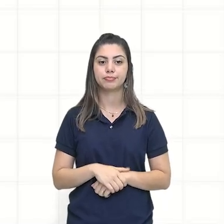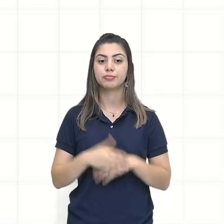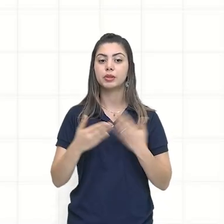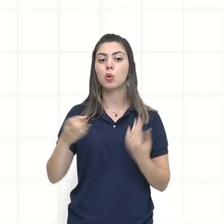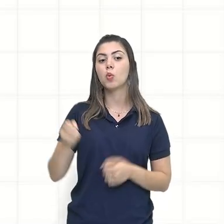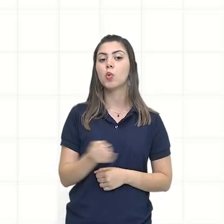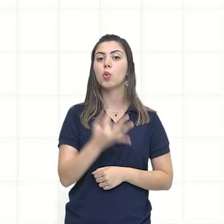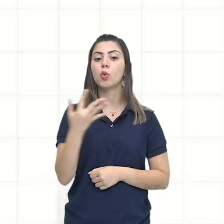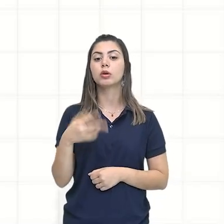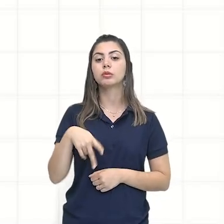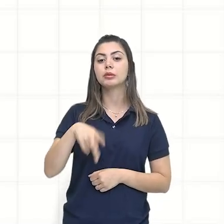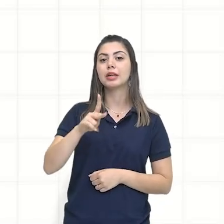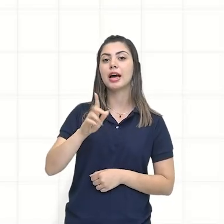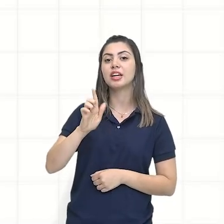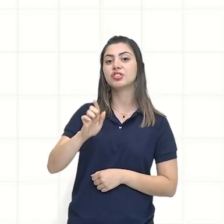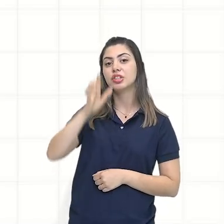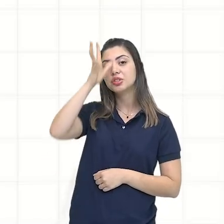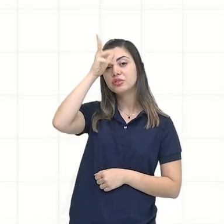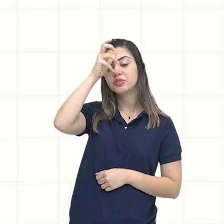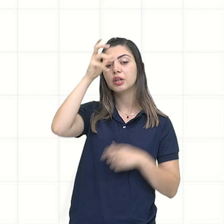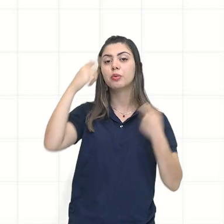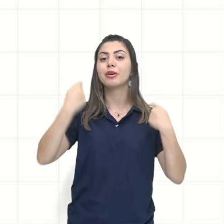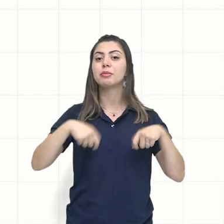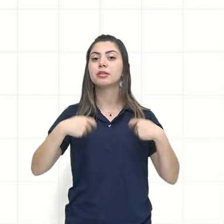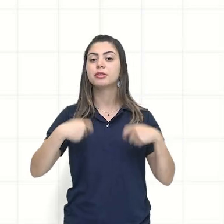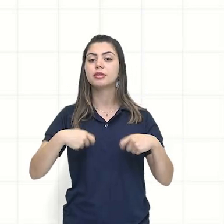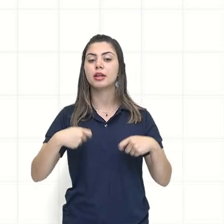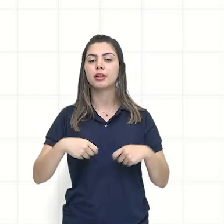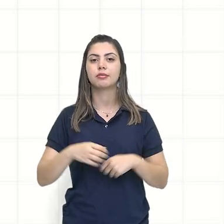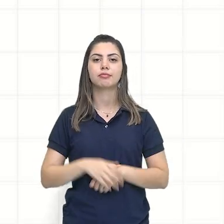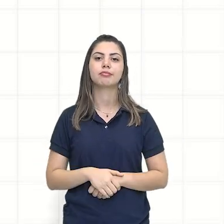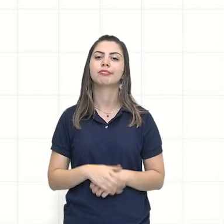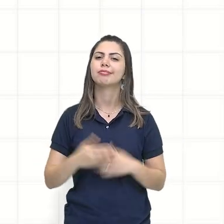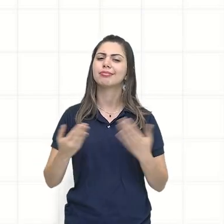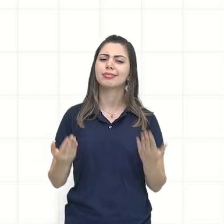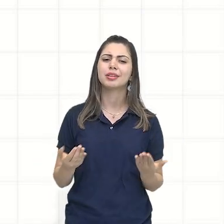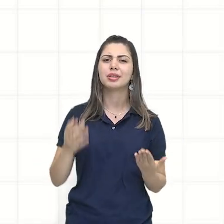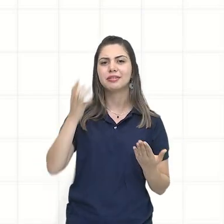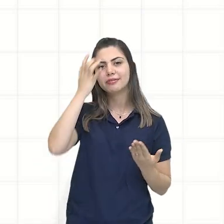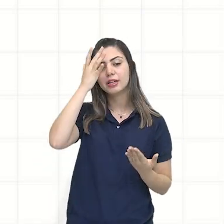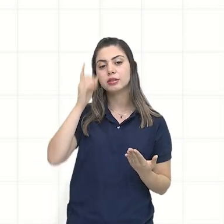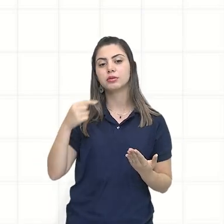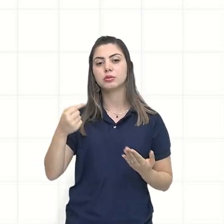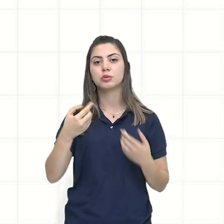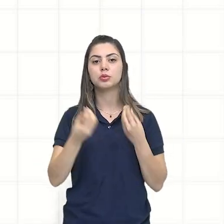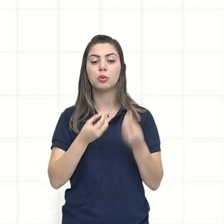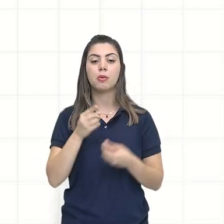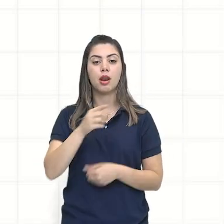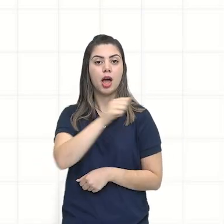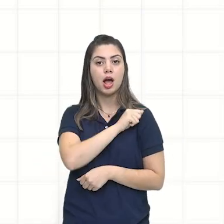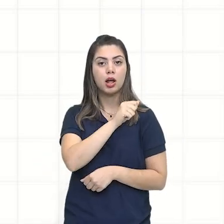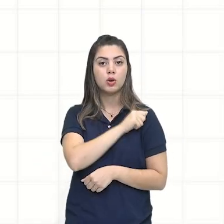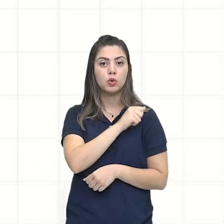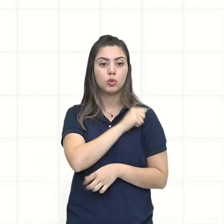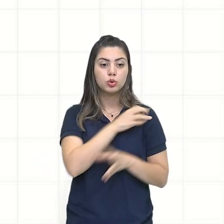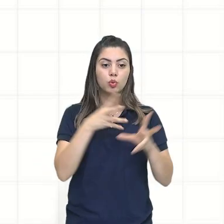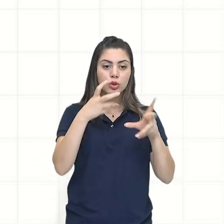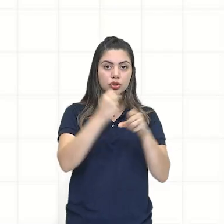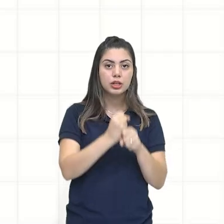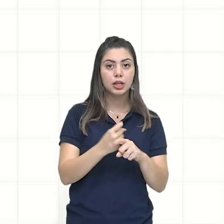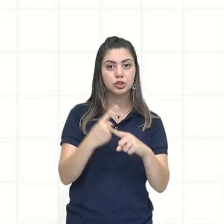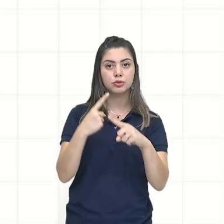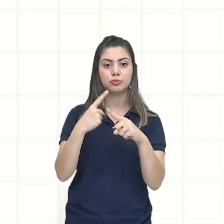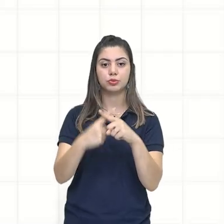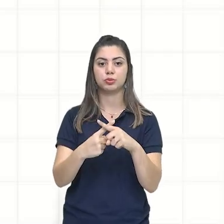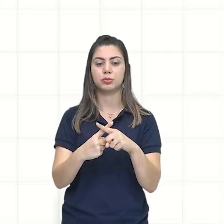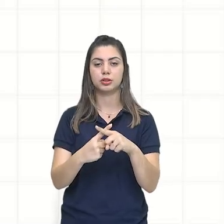quantos quilogramas de frango serão necessários? Gente, basta, né, multiplicar a quantidade de alunos. Nós não